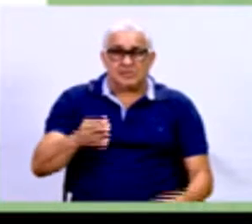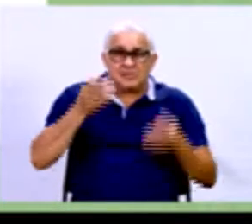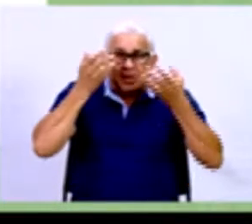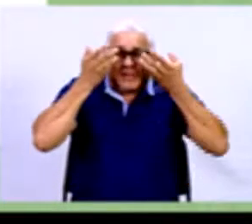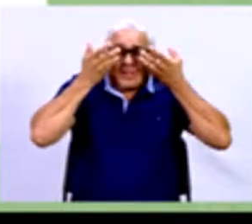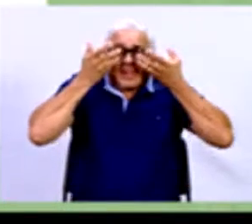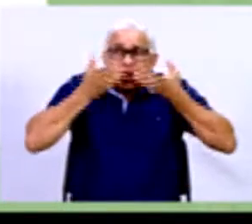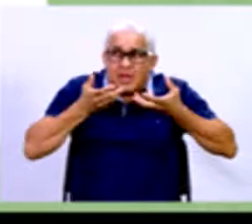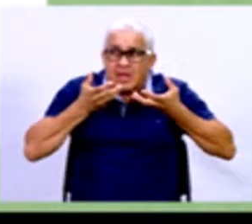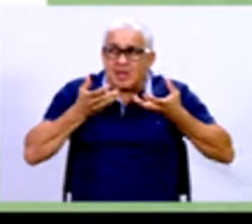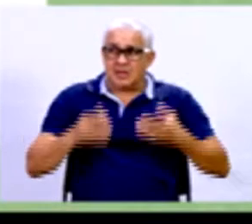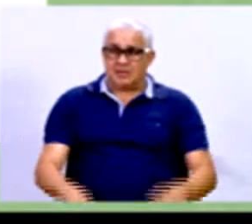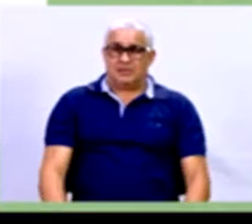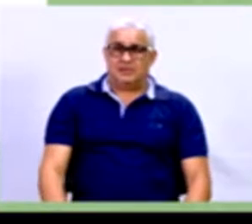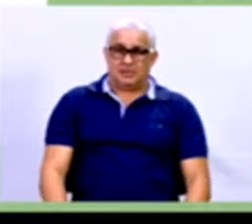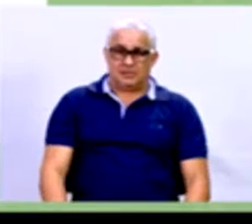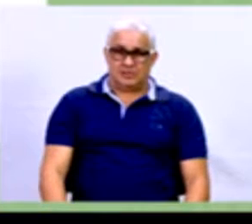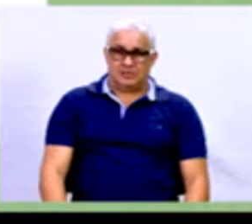cansada, enfim.